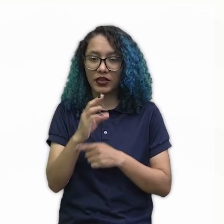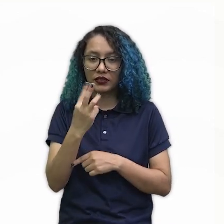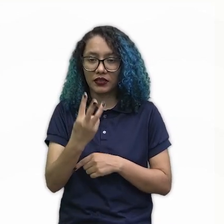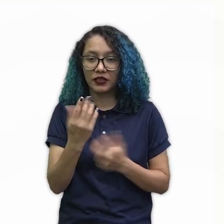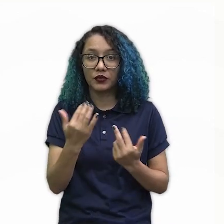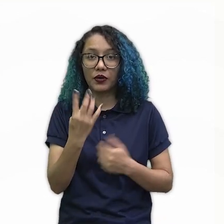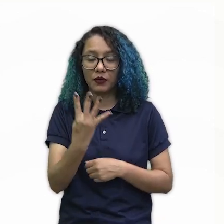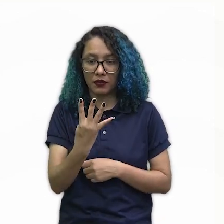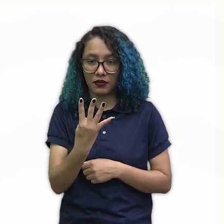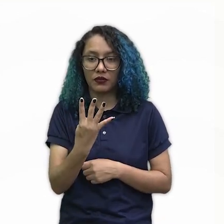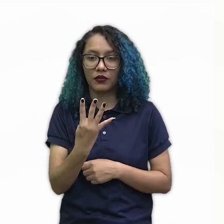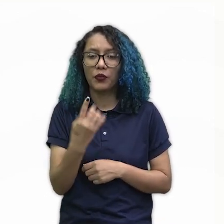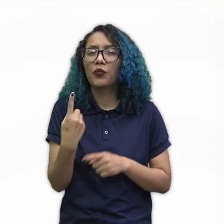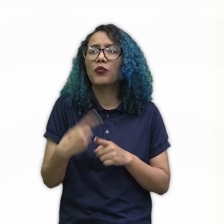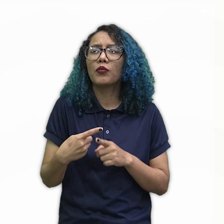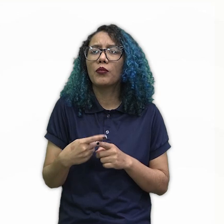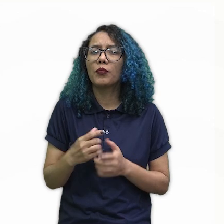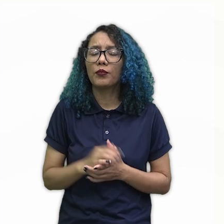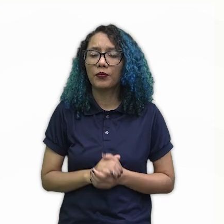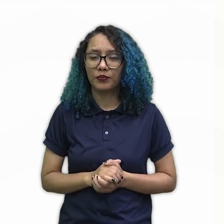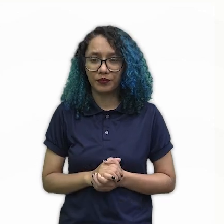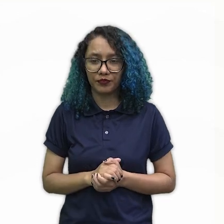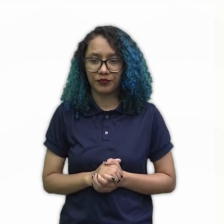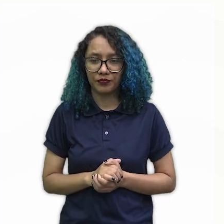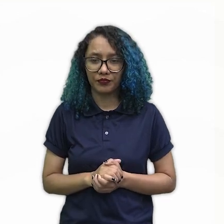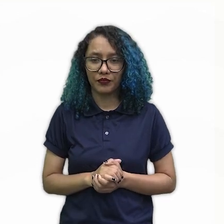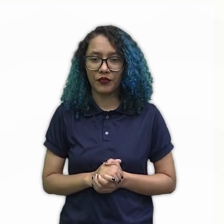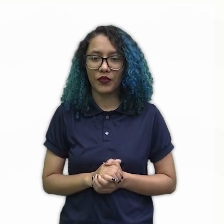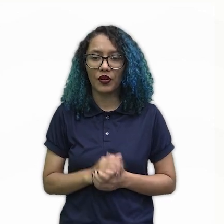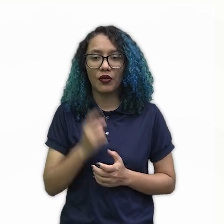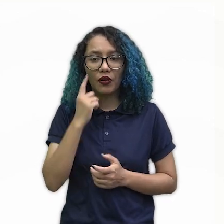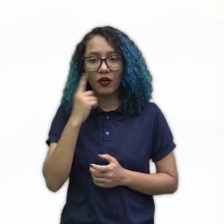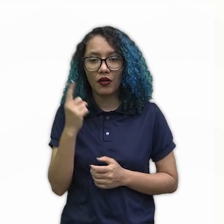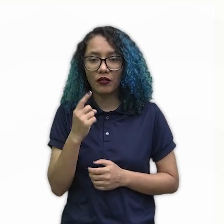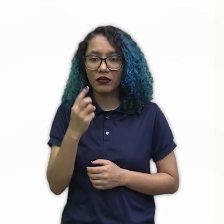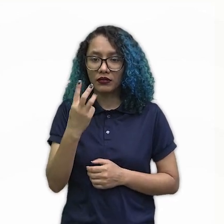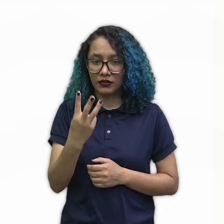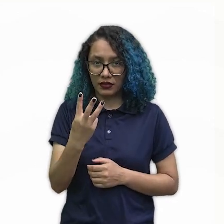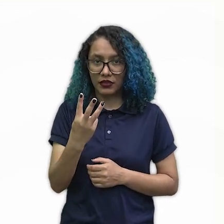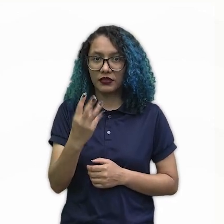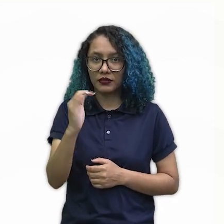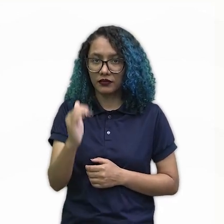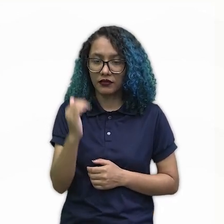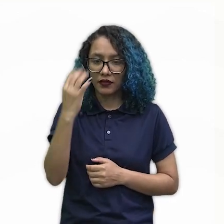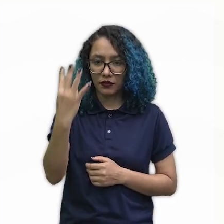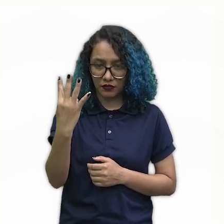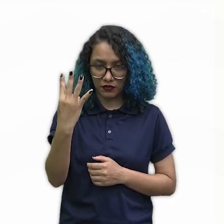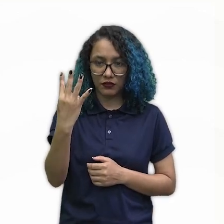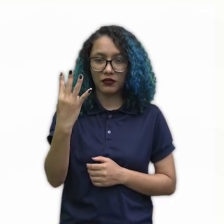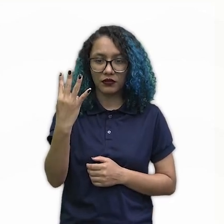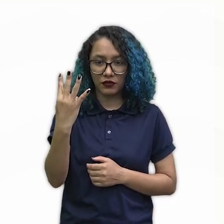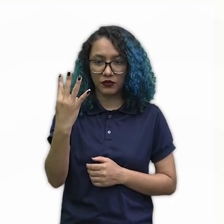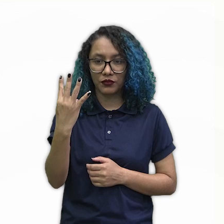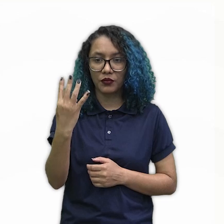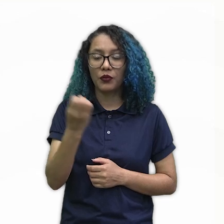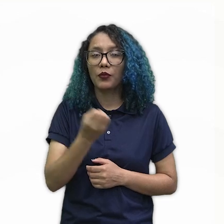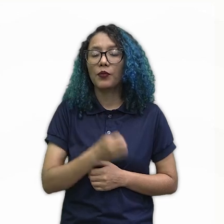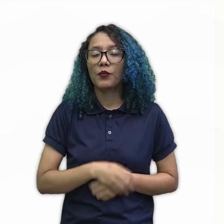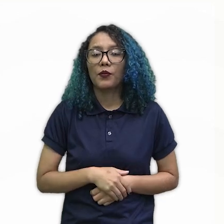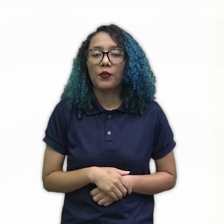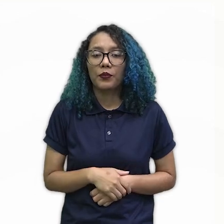vai ser 4. Por que isso? Porque é só você fazer 3 elevado a 4.